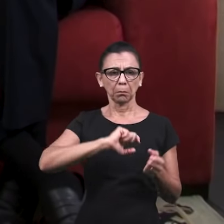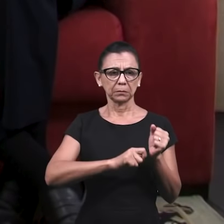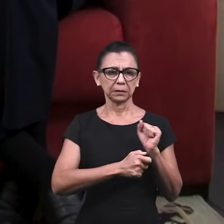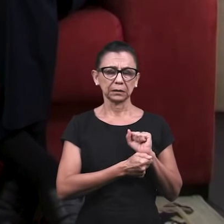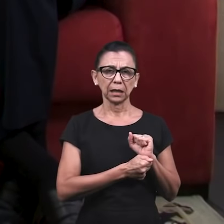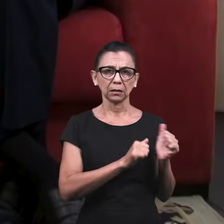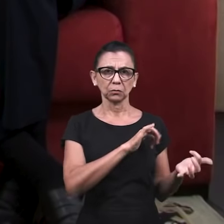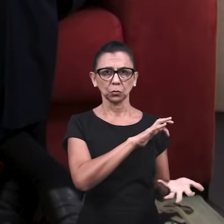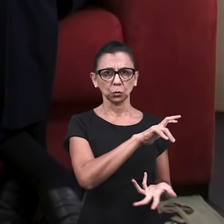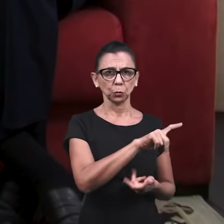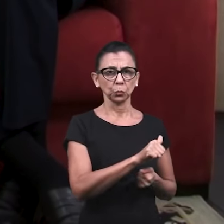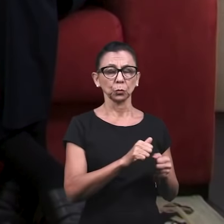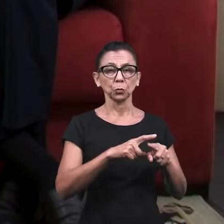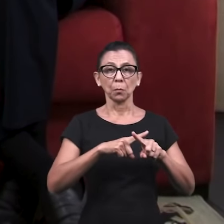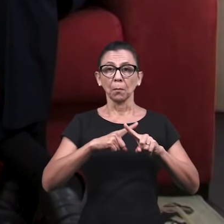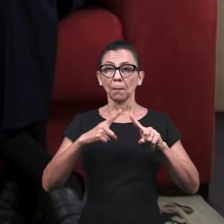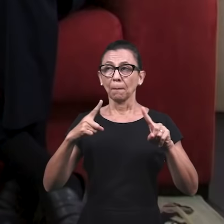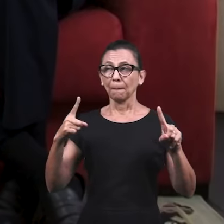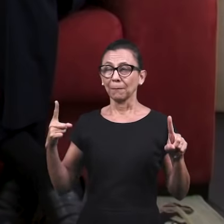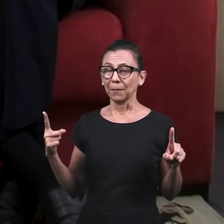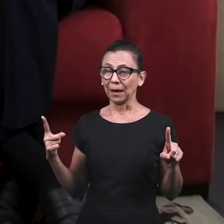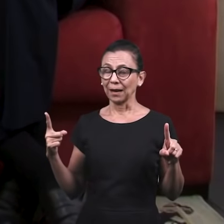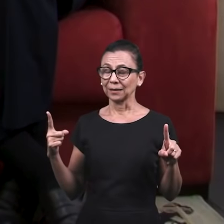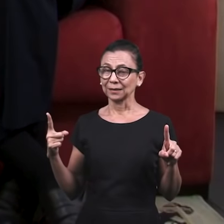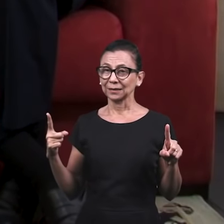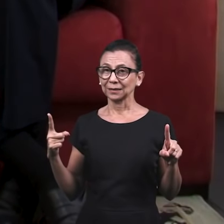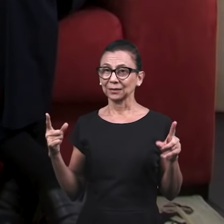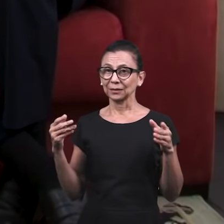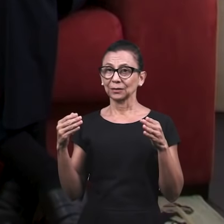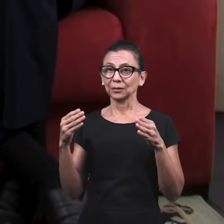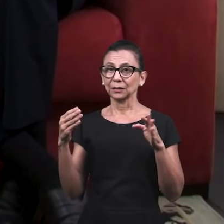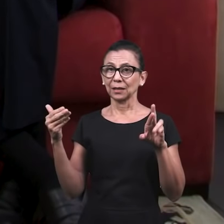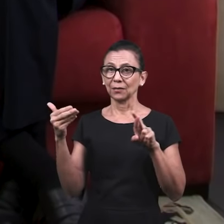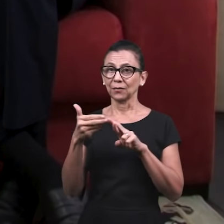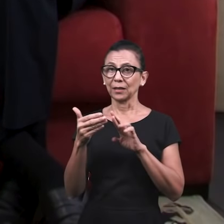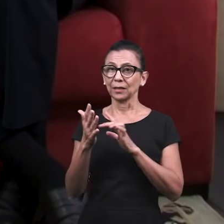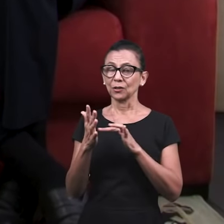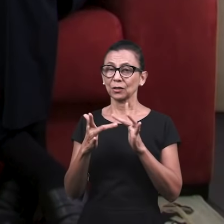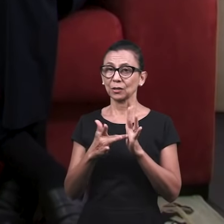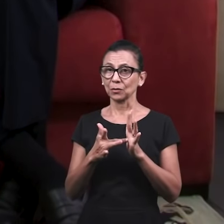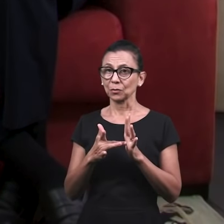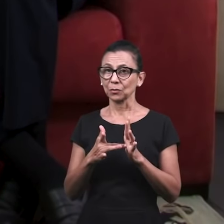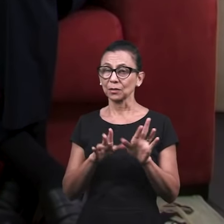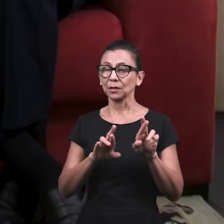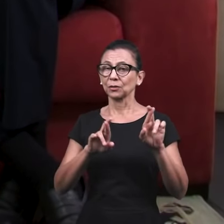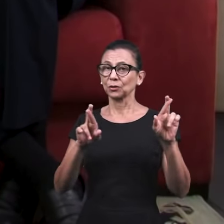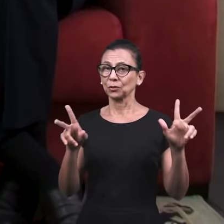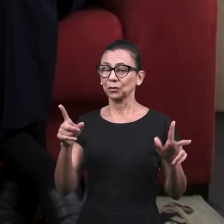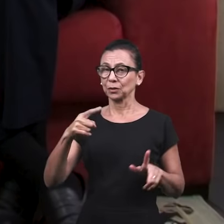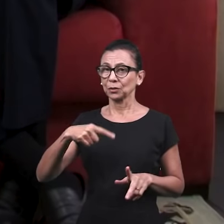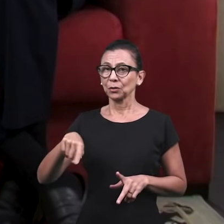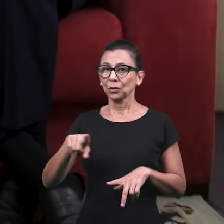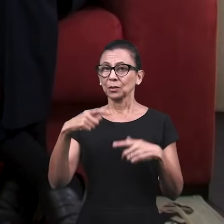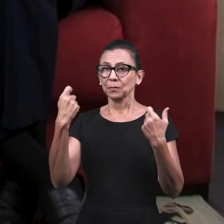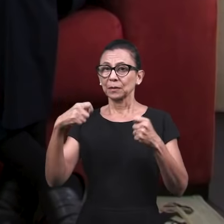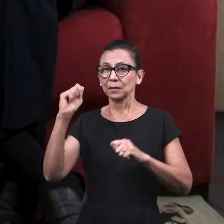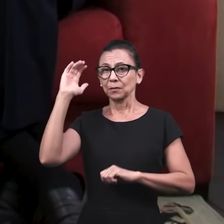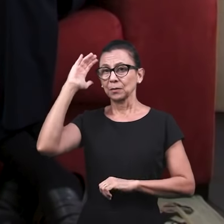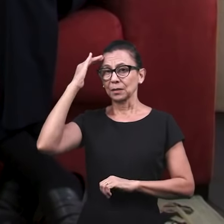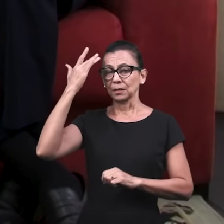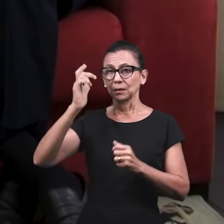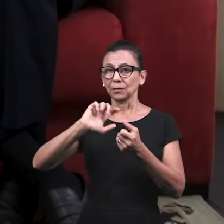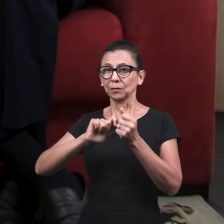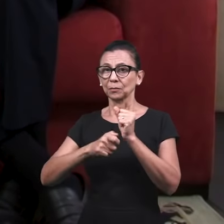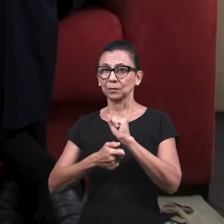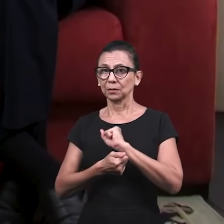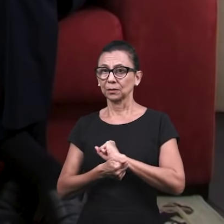alma sem a revelação de Jesus. Há um texto bíblico que diz assim: conheçamos e prossigamos